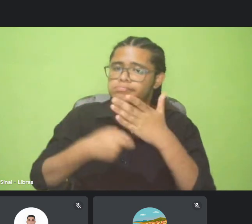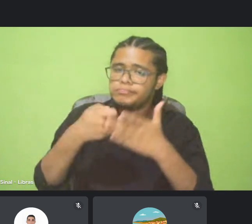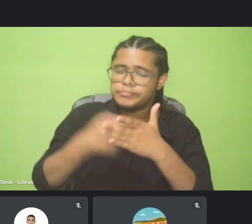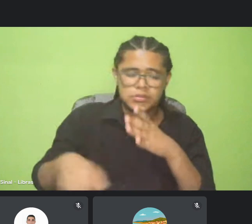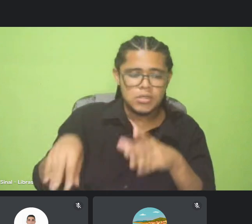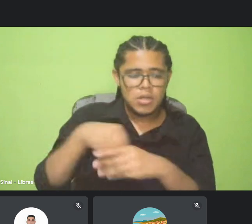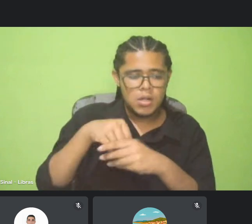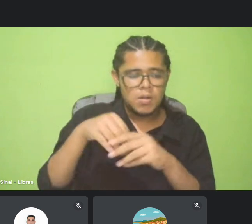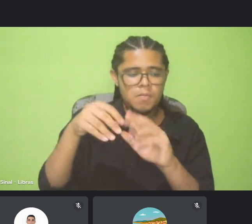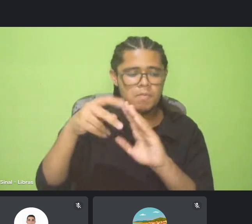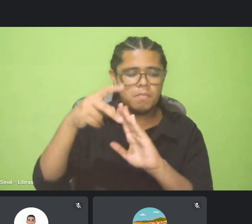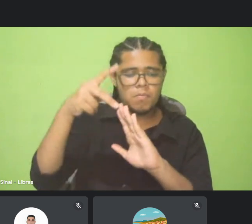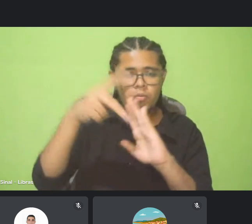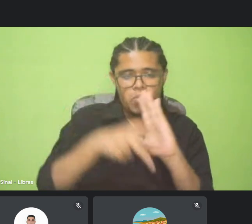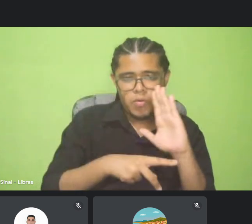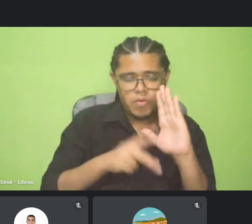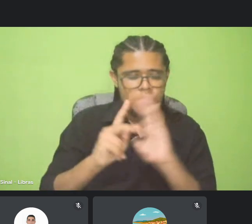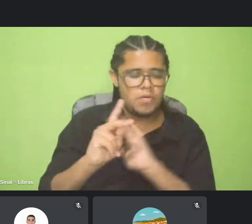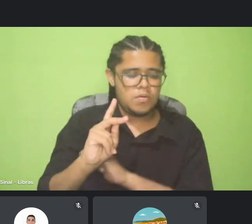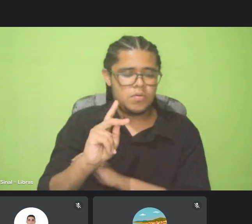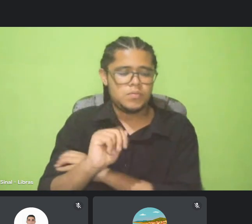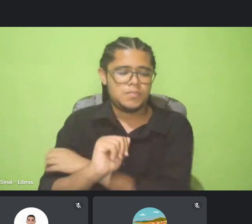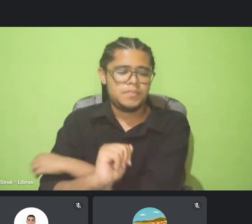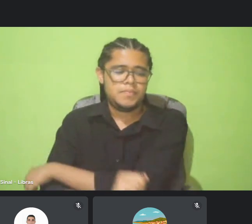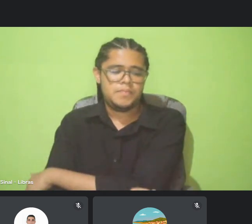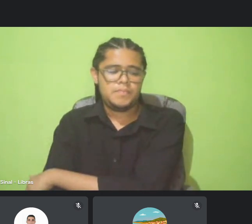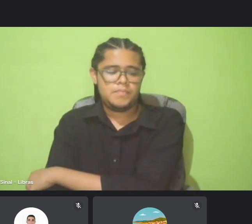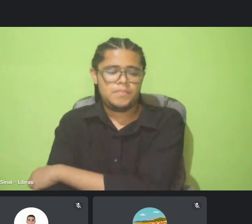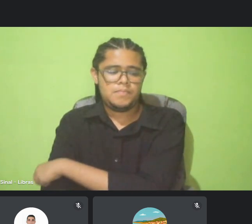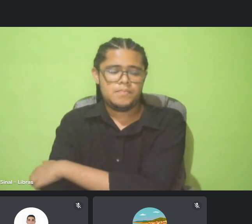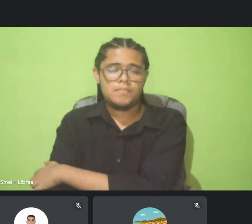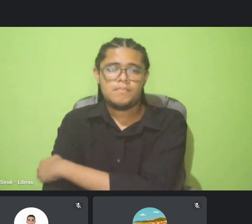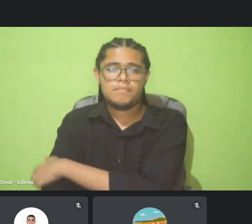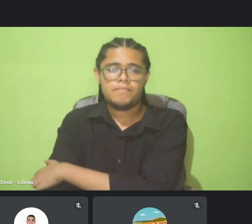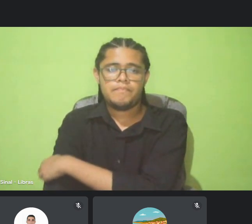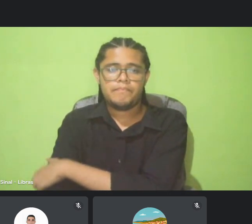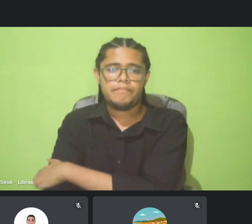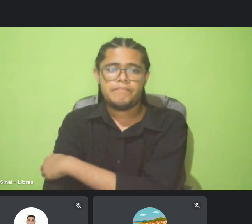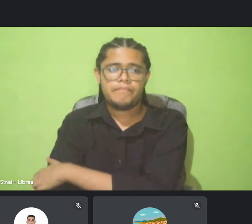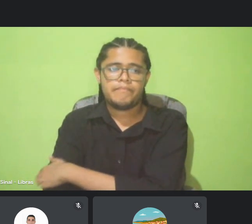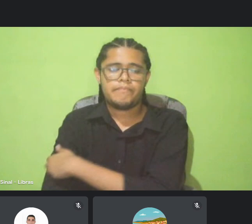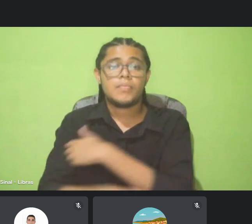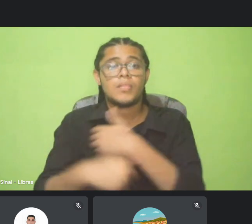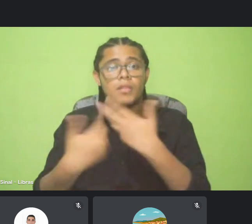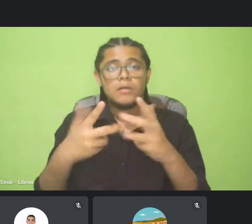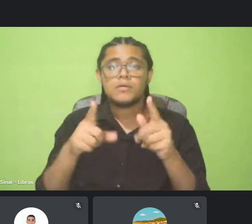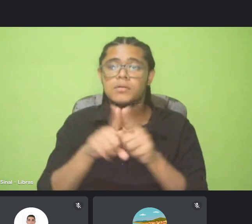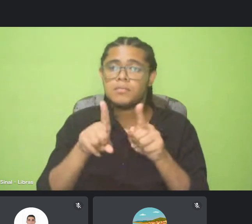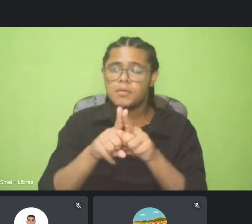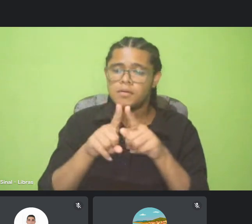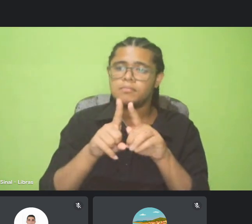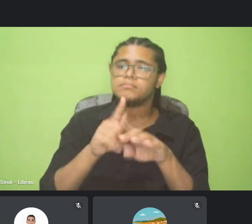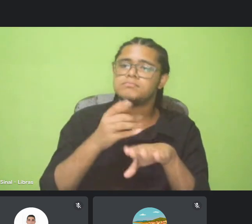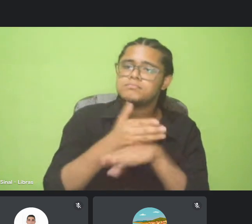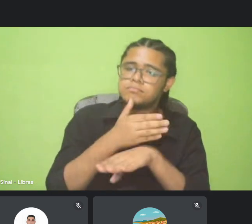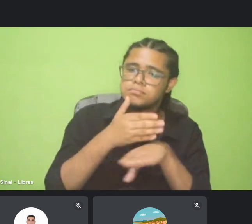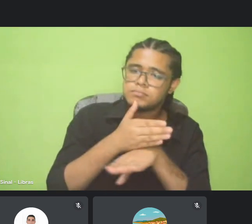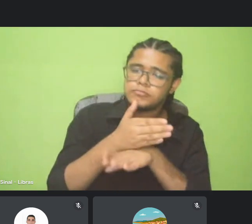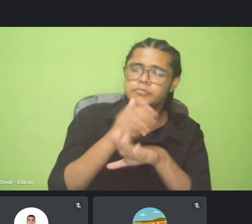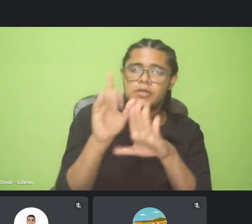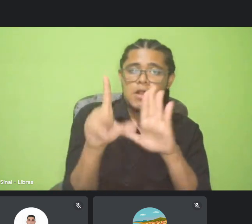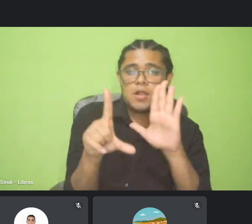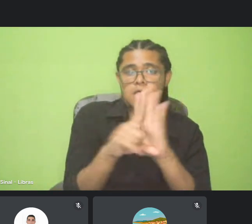do Coletivo Juízo Torrado. E a gente também participou da Lei Alde Blanco através do